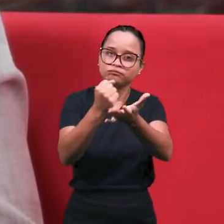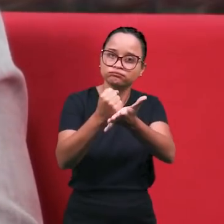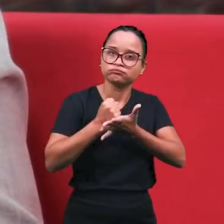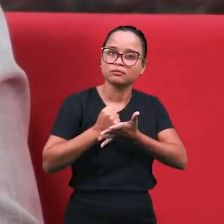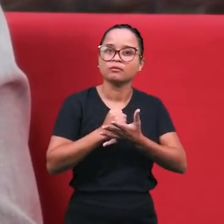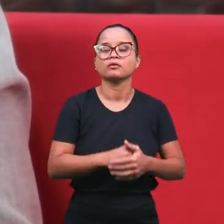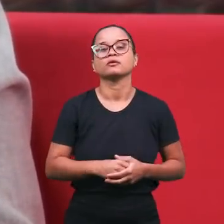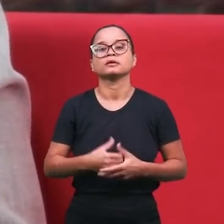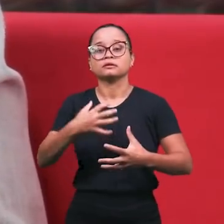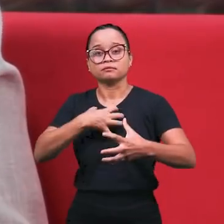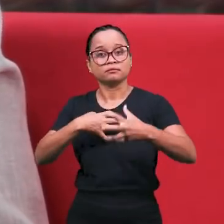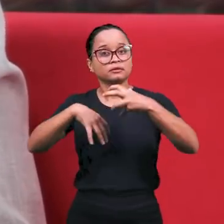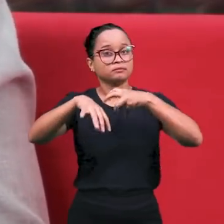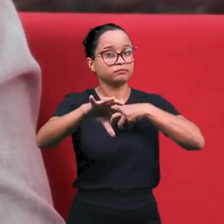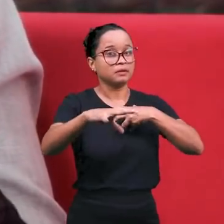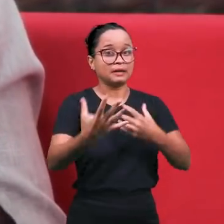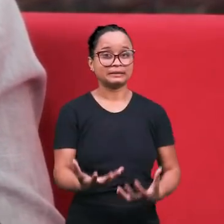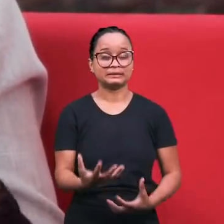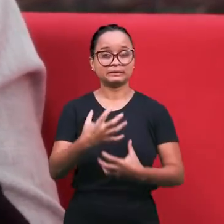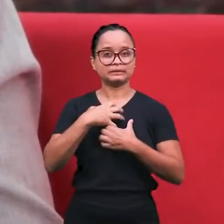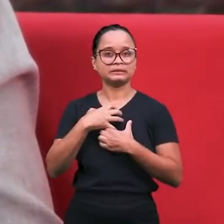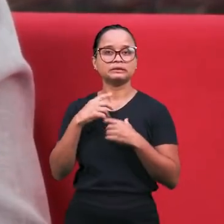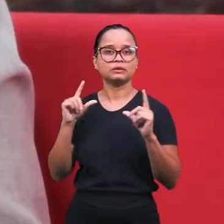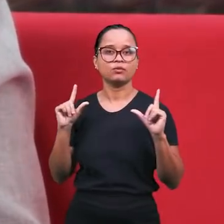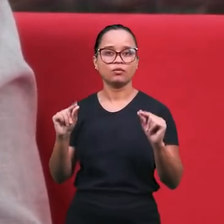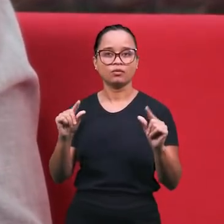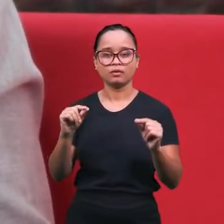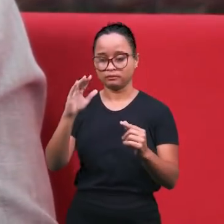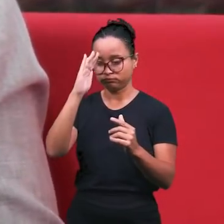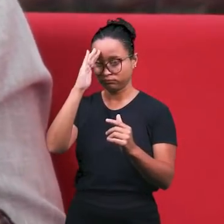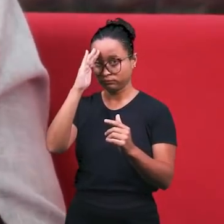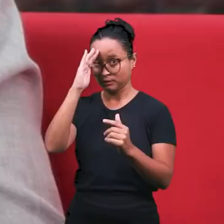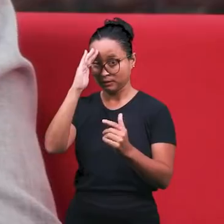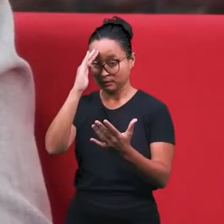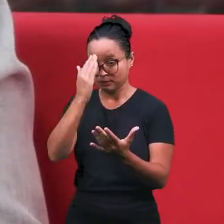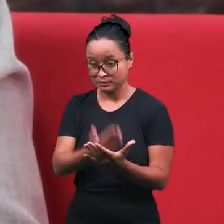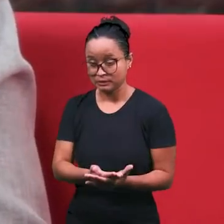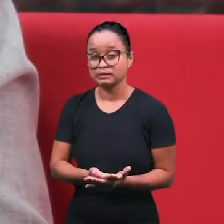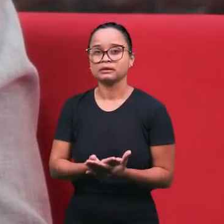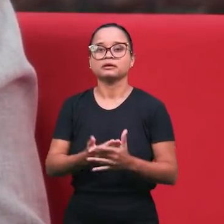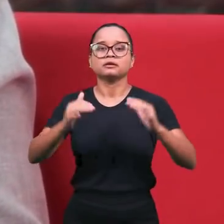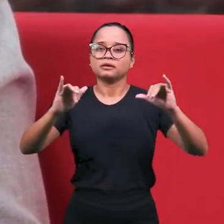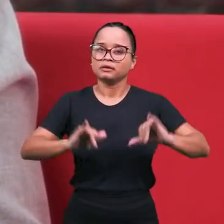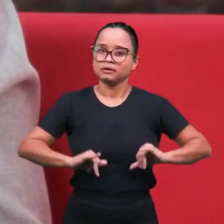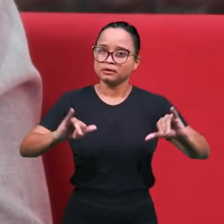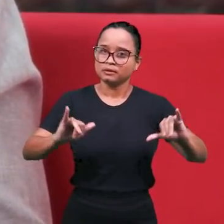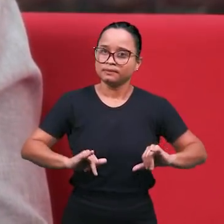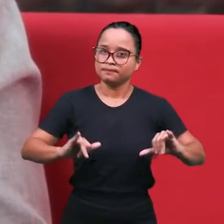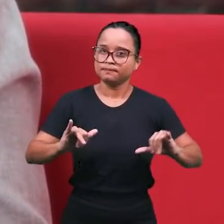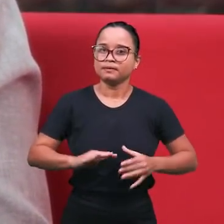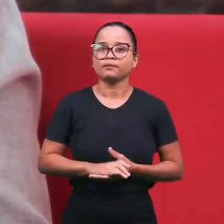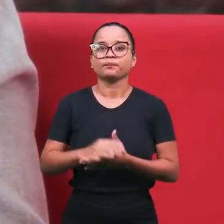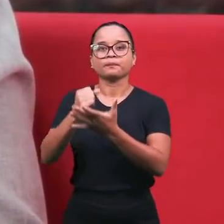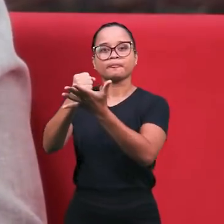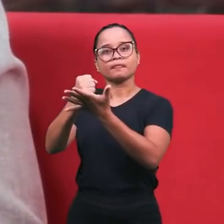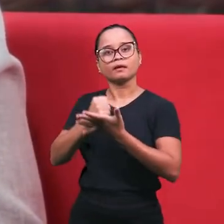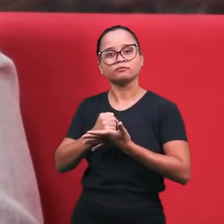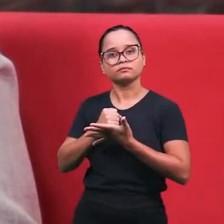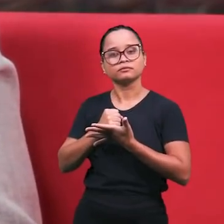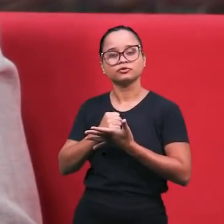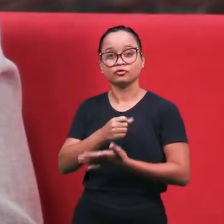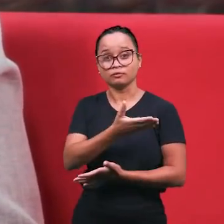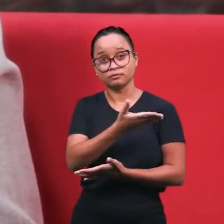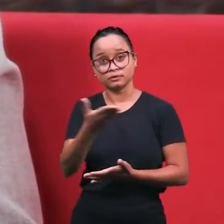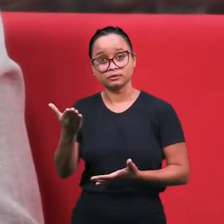acolhimento, ter empatia, eles se sentirem confiantes em dividir o sofrimento, em buscar ajuda